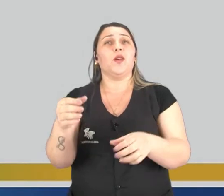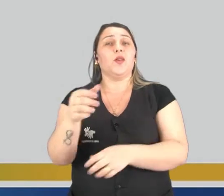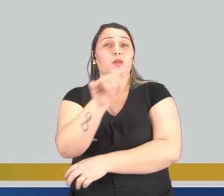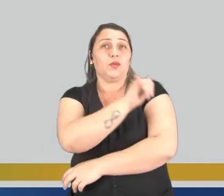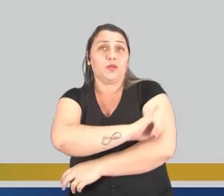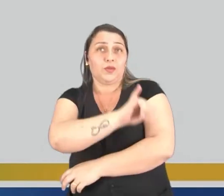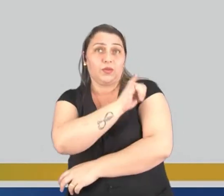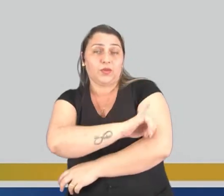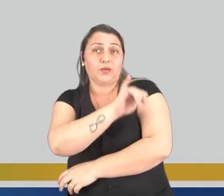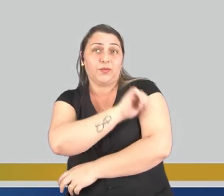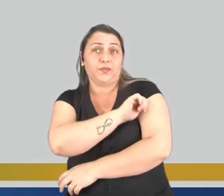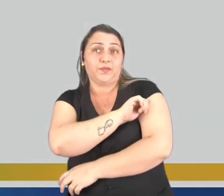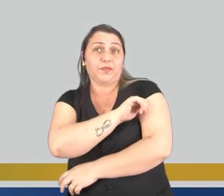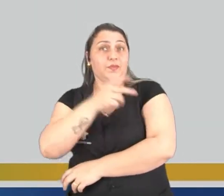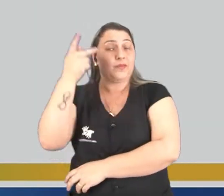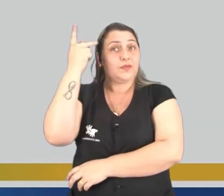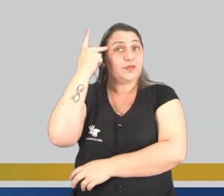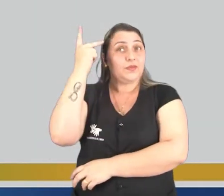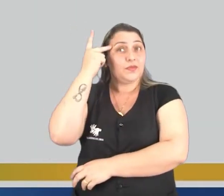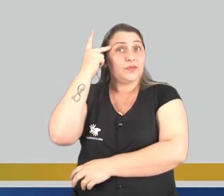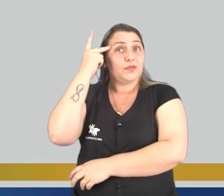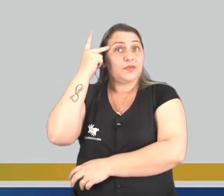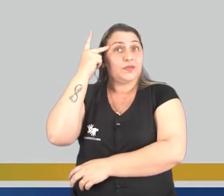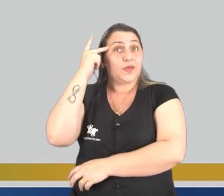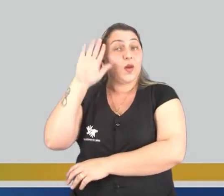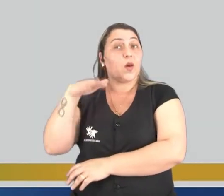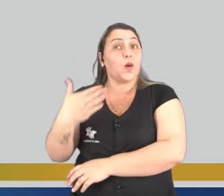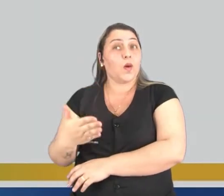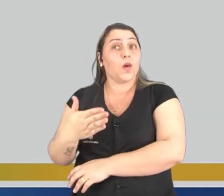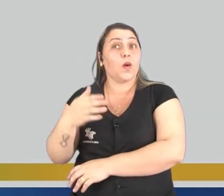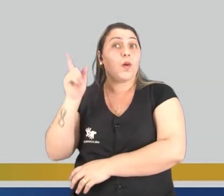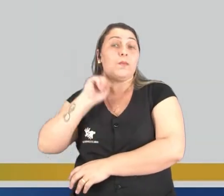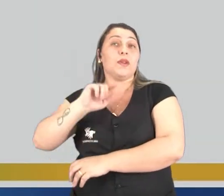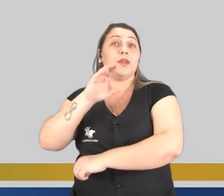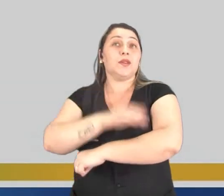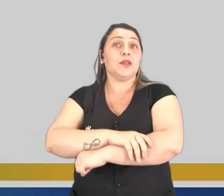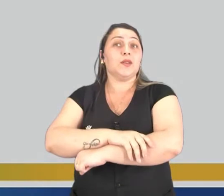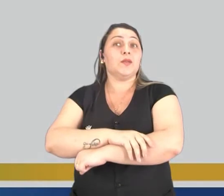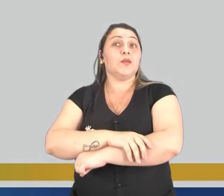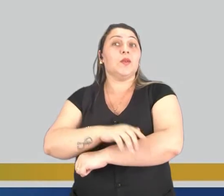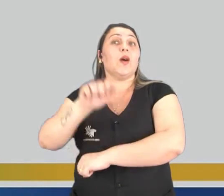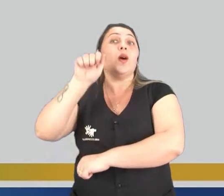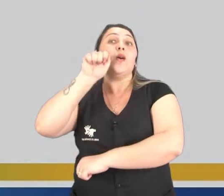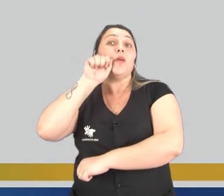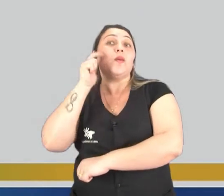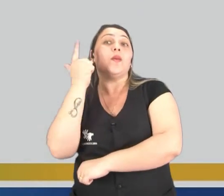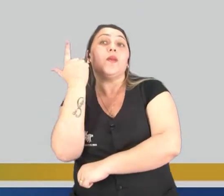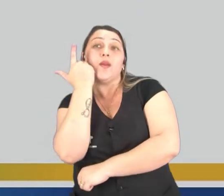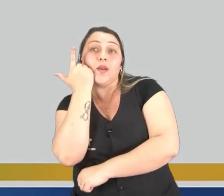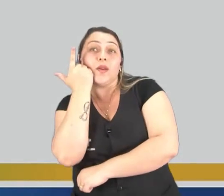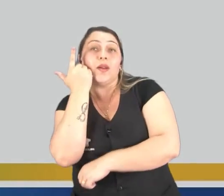Rio de Janeiro e em São Paulo, ou em Minas Gerais, ou em Alagoas?